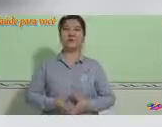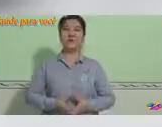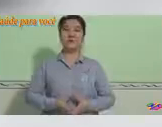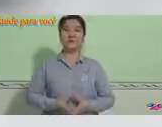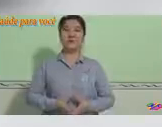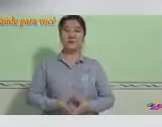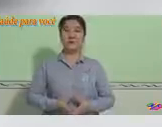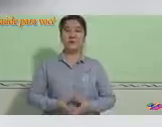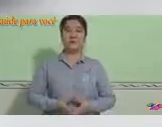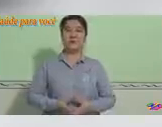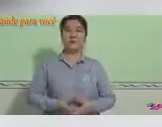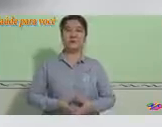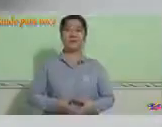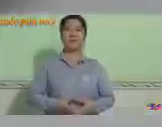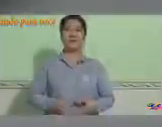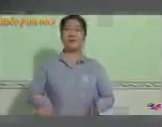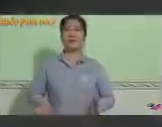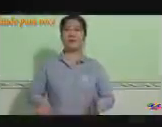ATISTANATIOEMITESONSCOMODABA ADA ou OI.